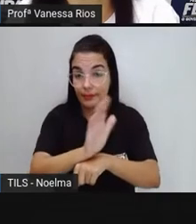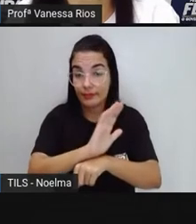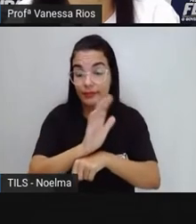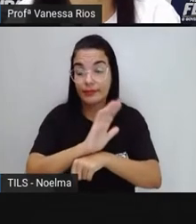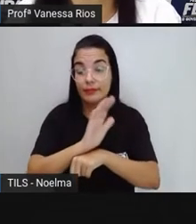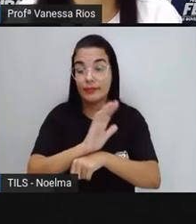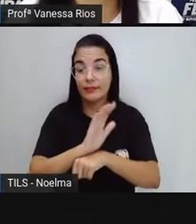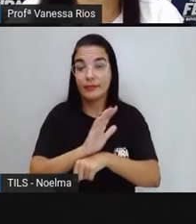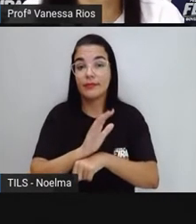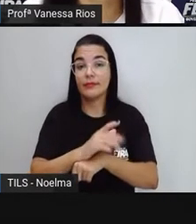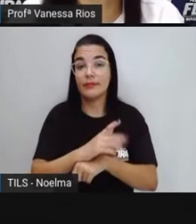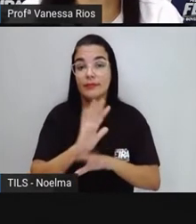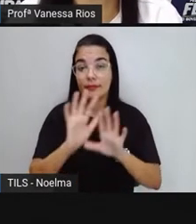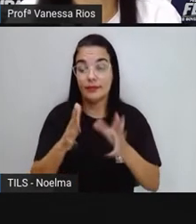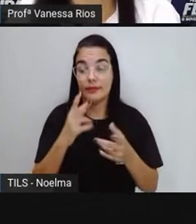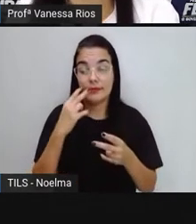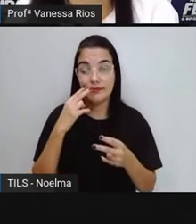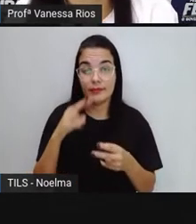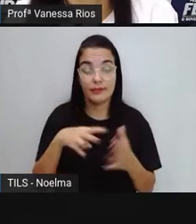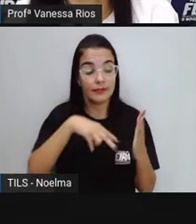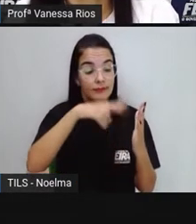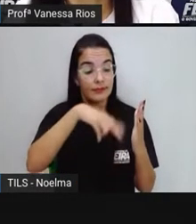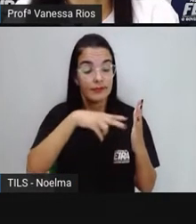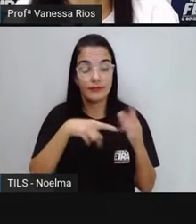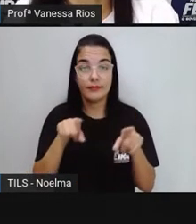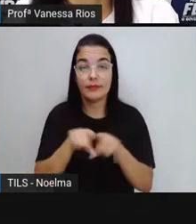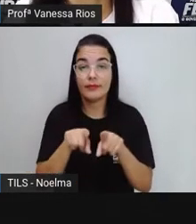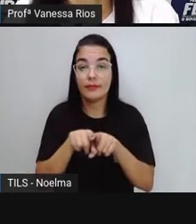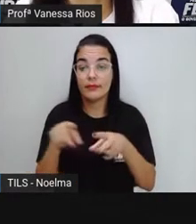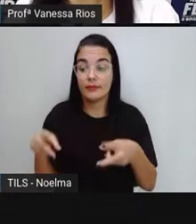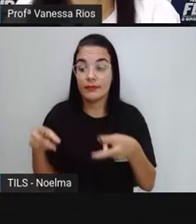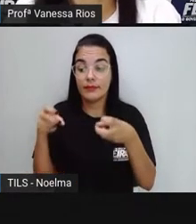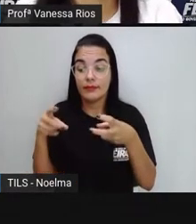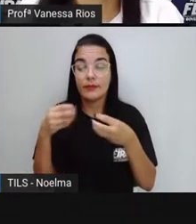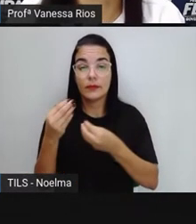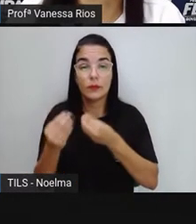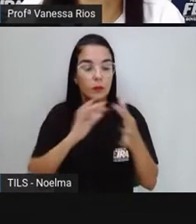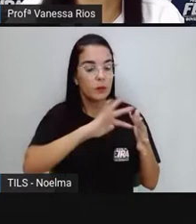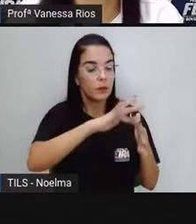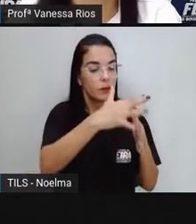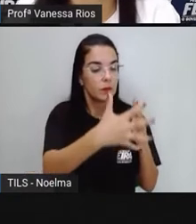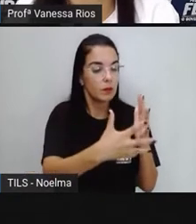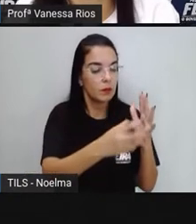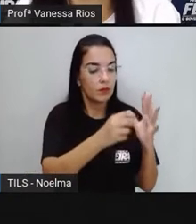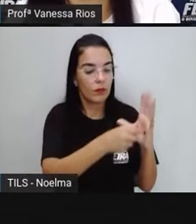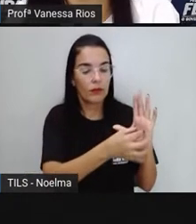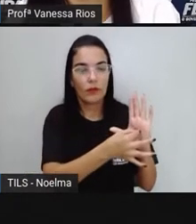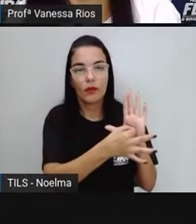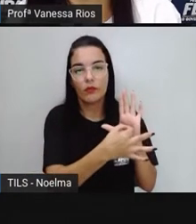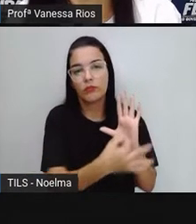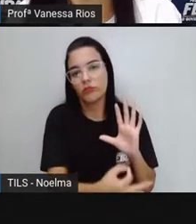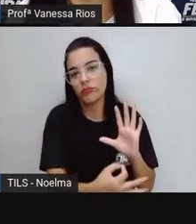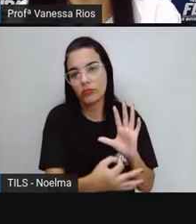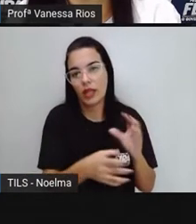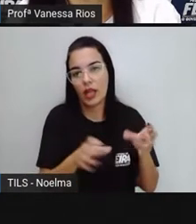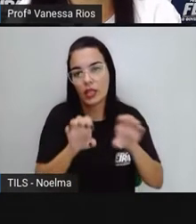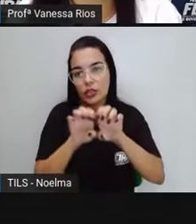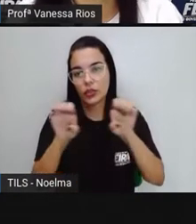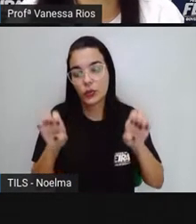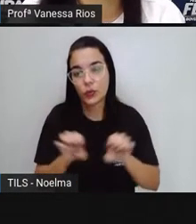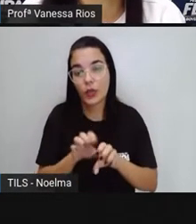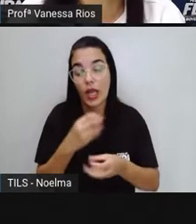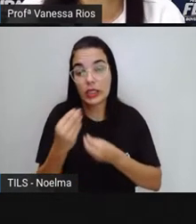para a gente fazer a leitura e observar como é que uma resenha crítica, ela realmente é estruturada e